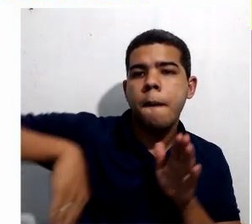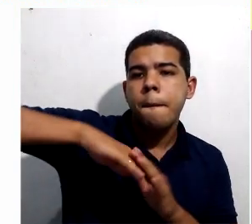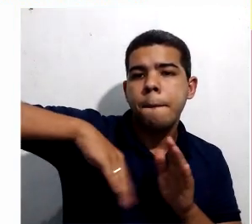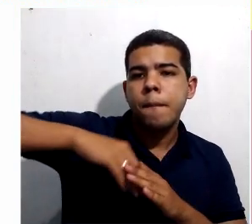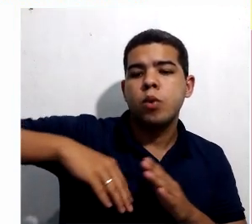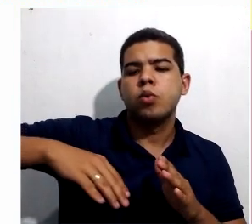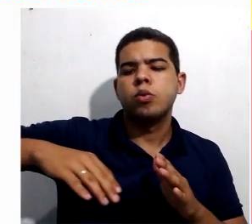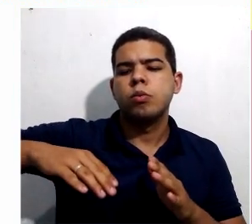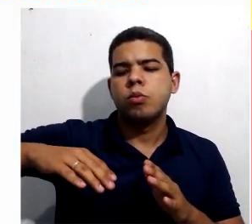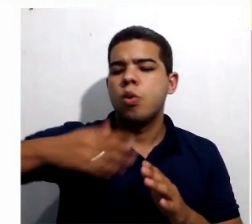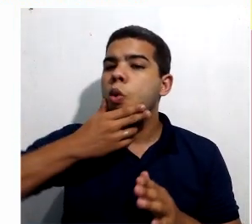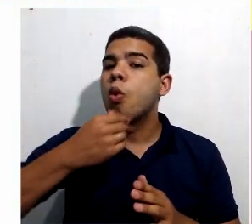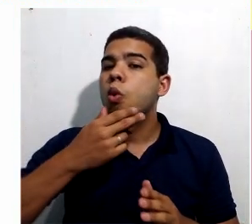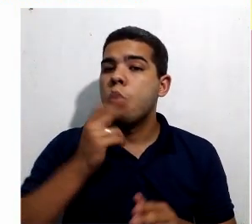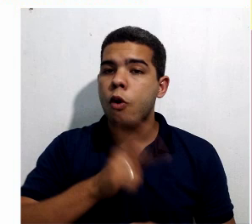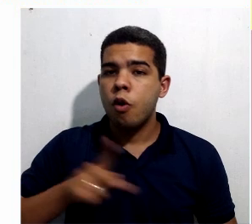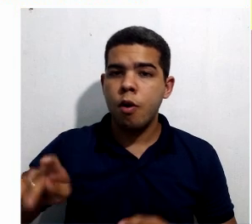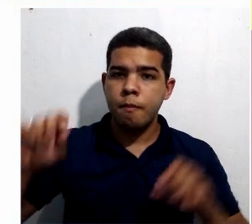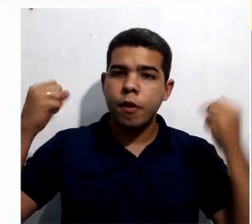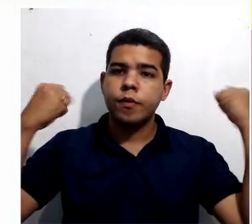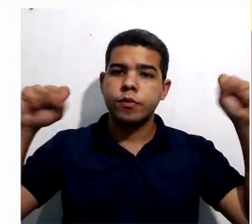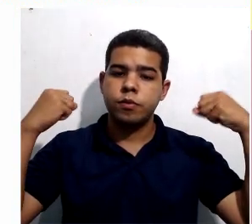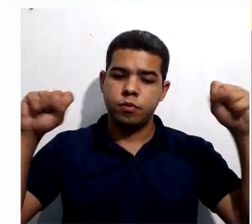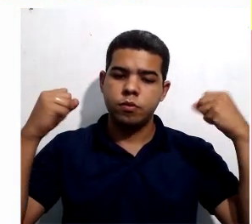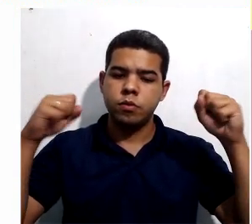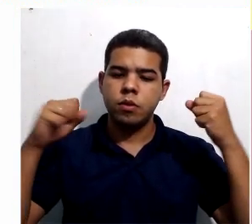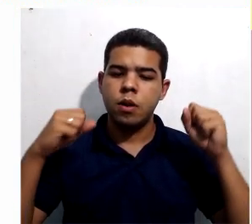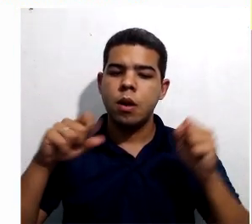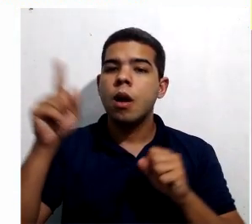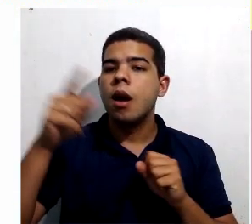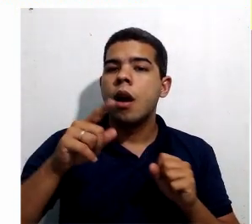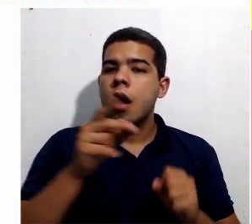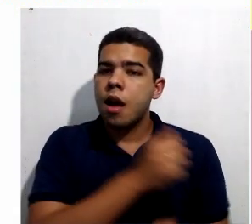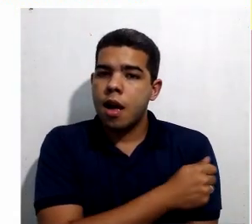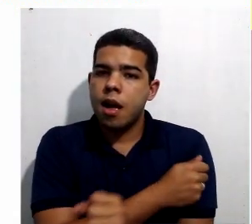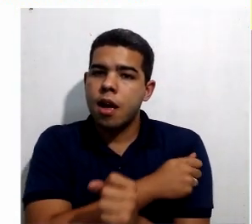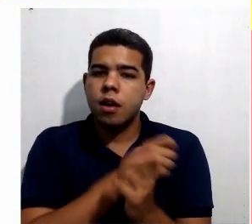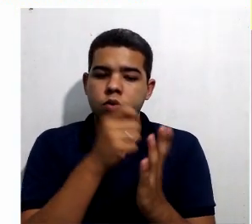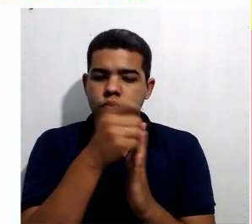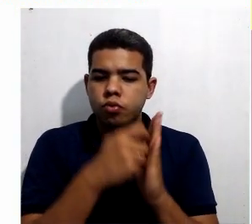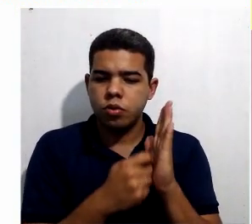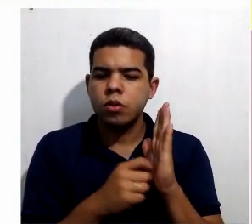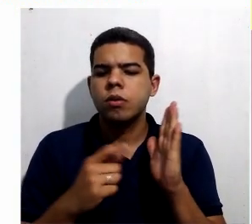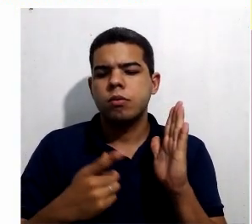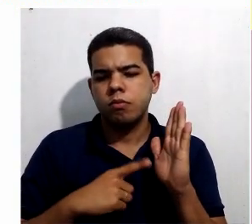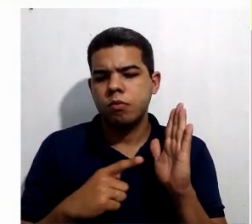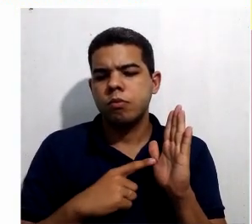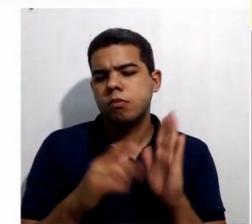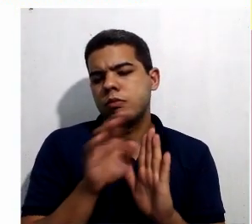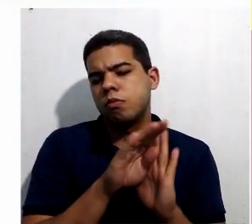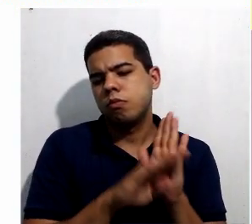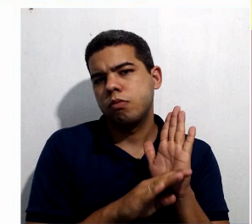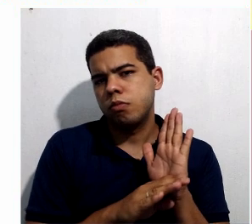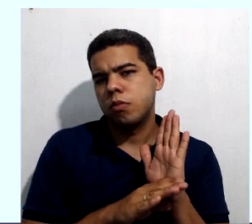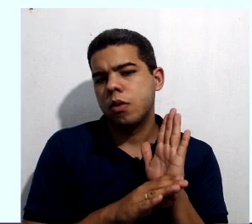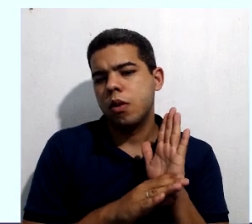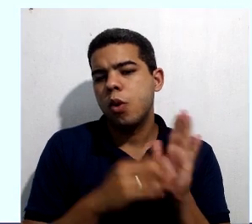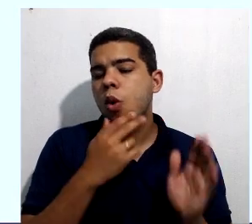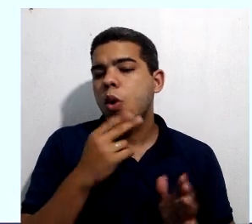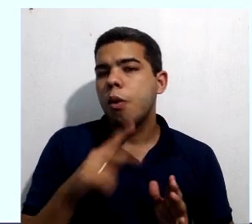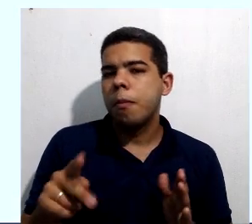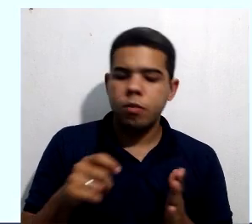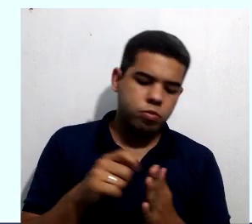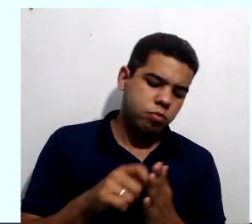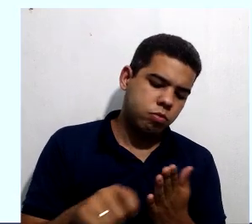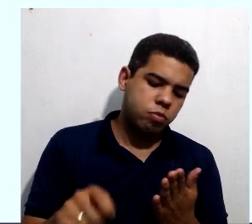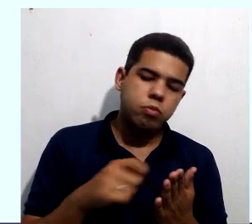pelo professor de educação física, onde a ordem dos alunos inscritos foi apresentada dessa maneira. Então, como você consegue ver, o professor